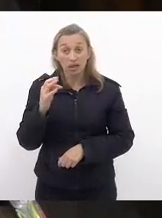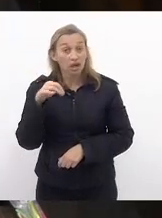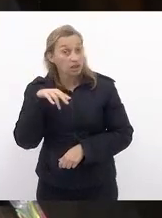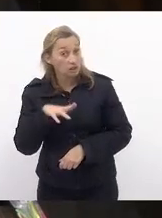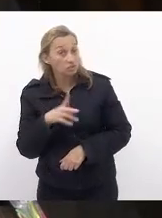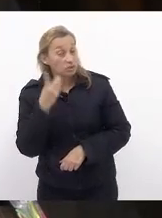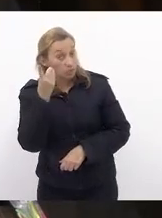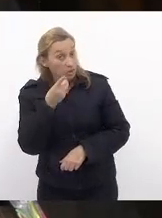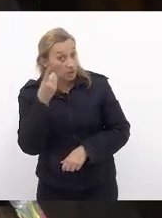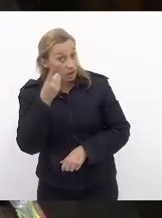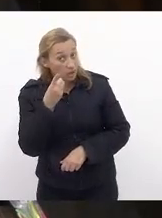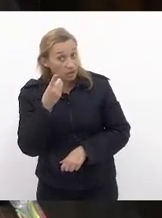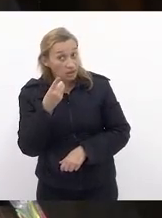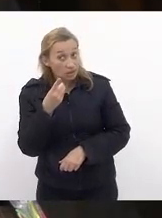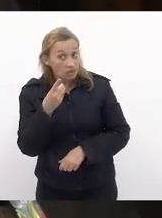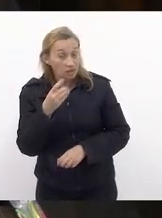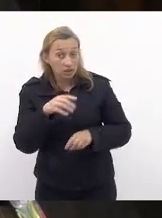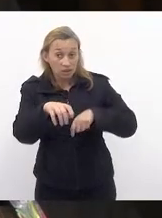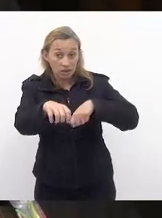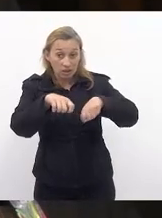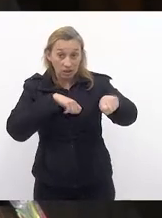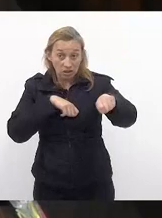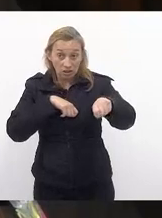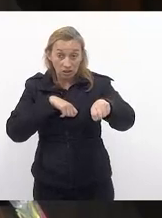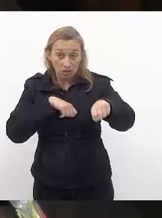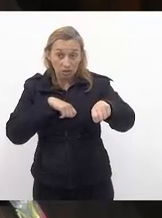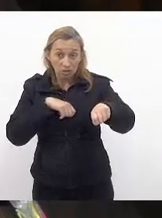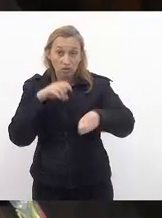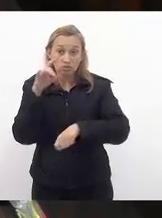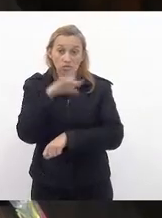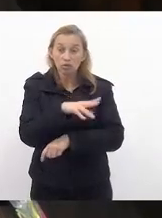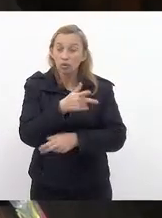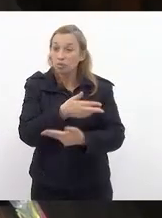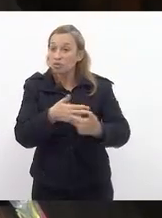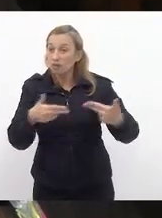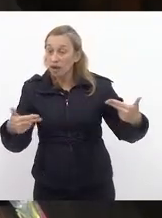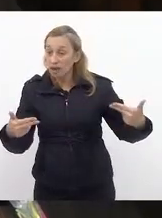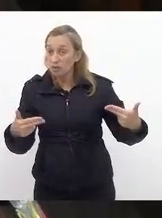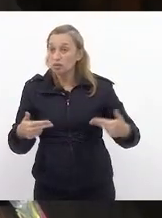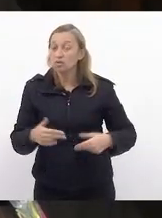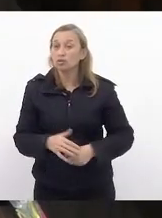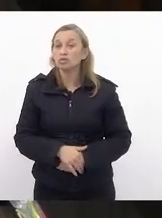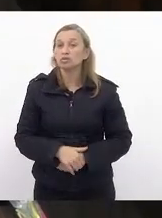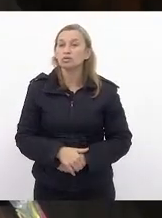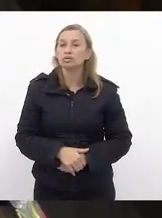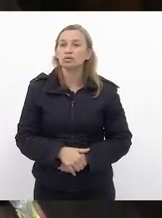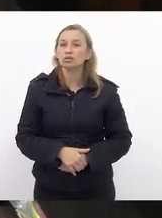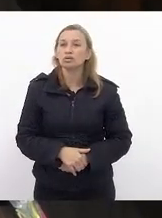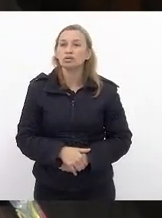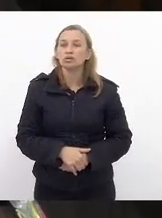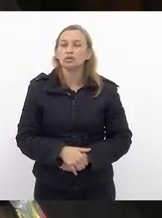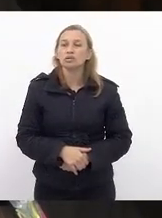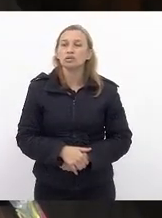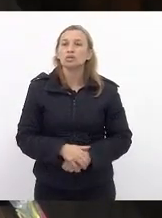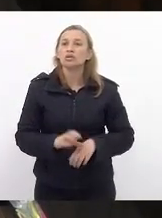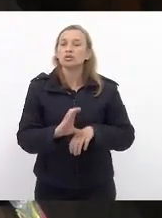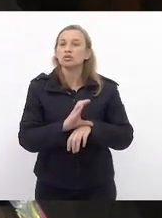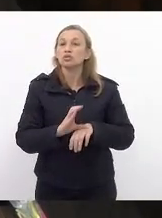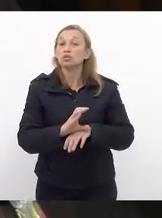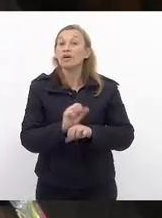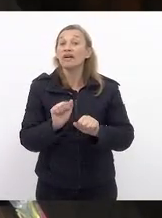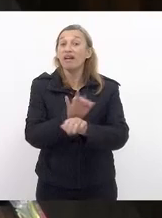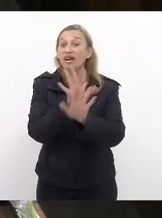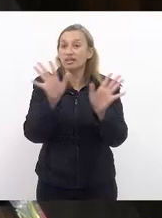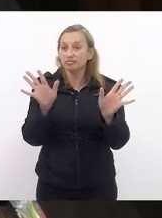anos esteja sendo rasgada ultimamente por muitos e a constituição é